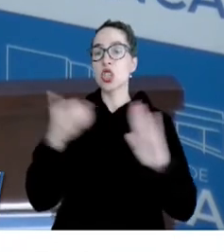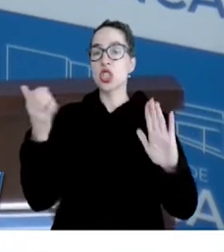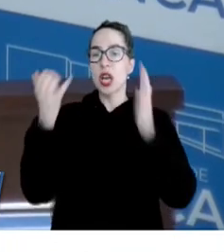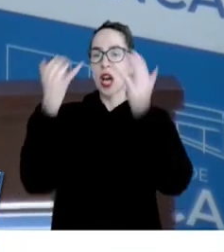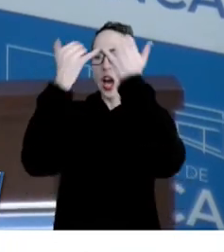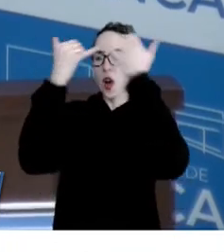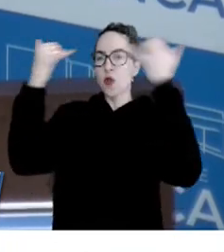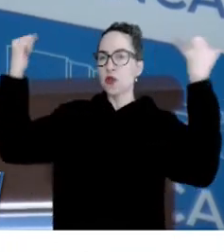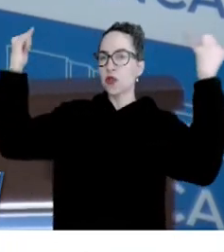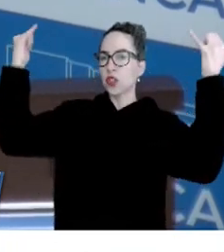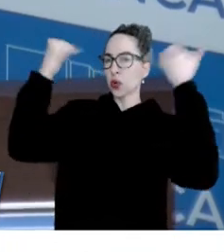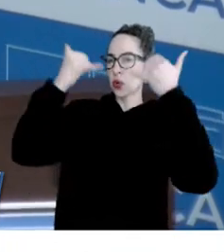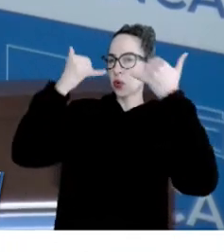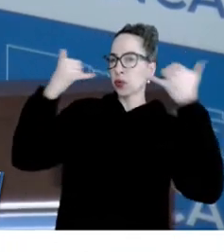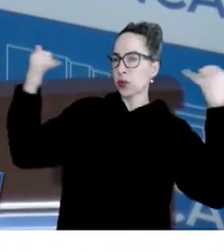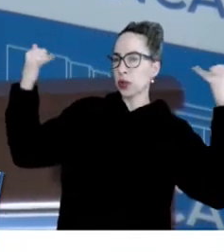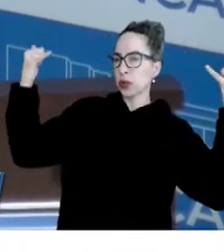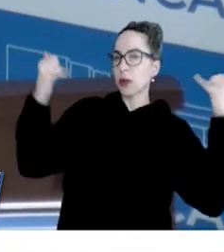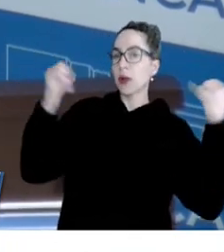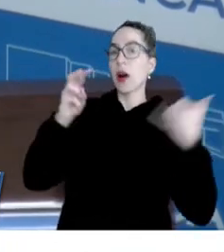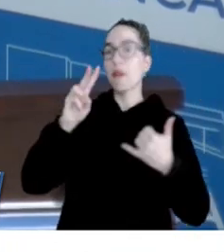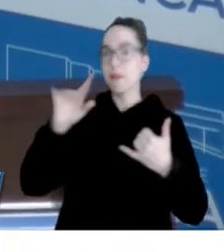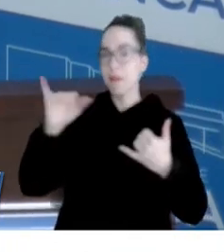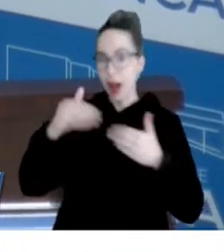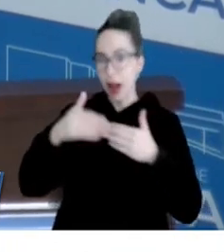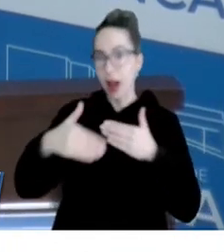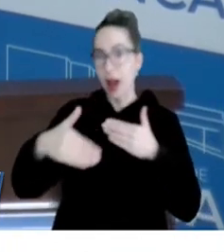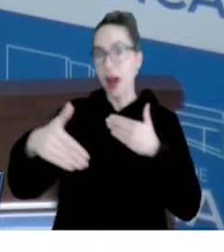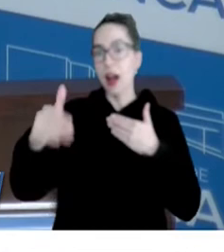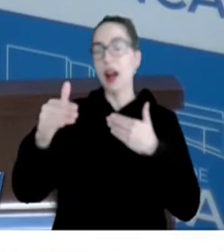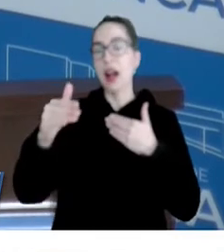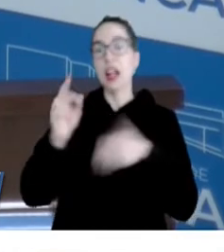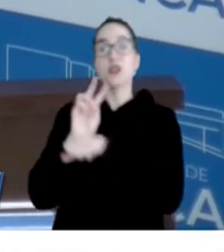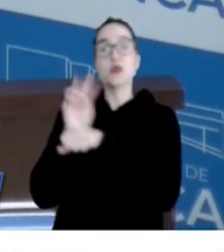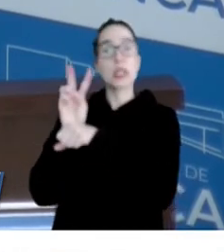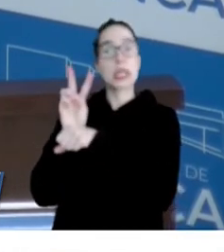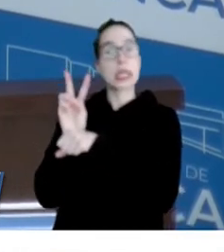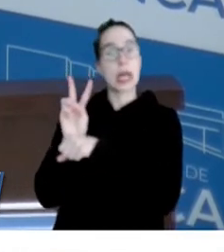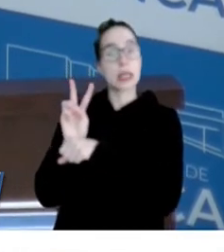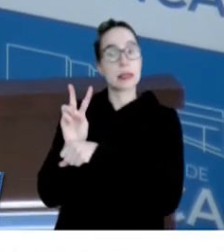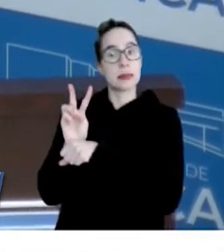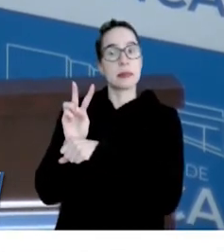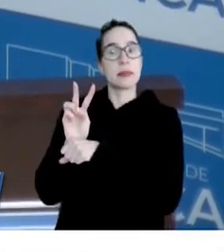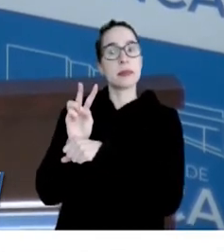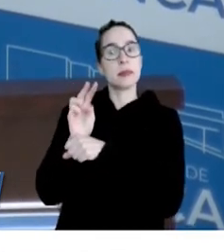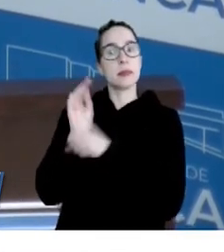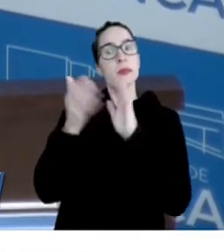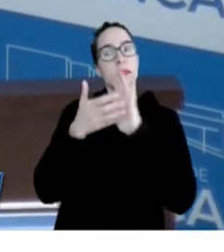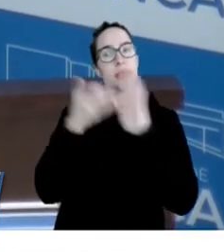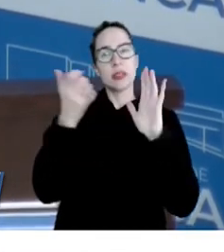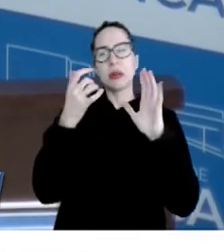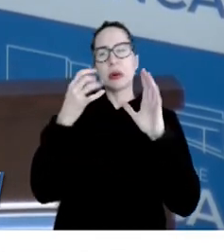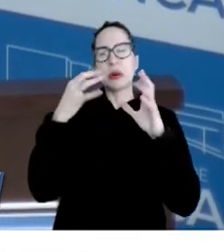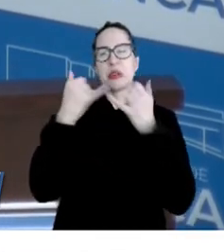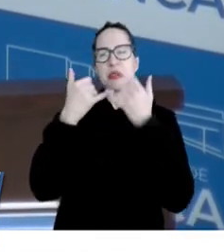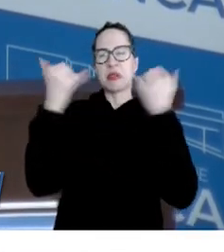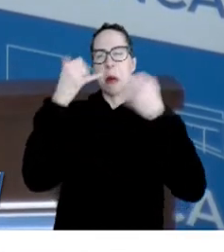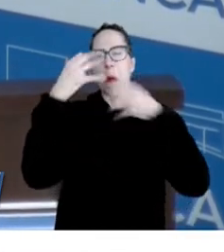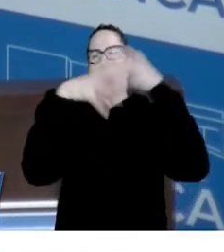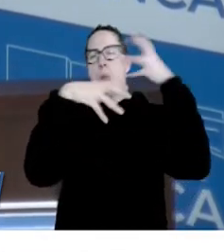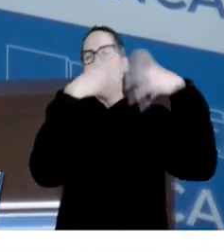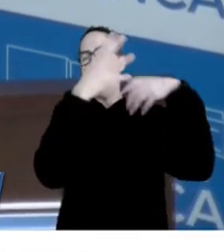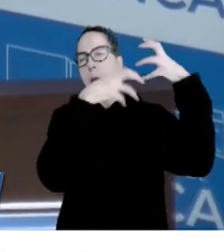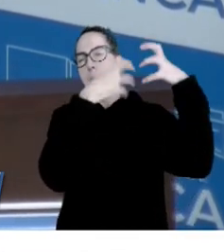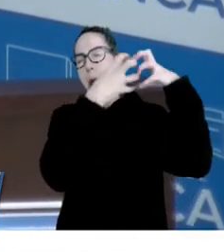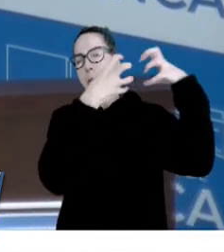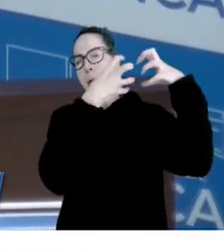que vai iniciar a fiscalização e essa retirada de acúmulos de fios. Isso, uma